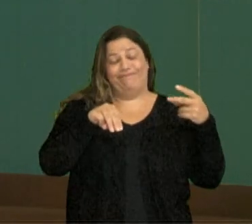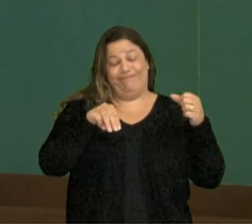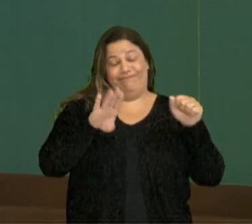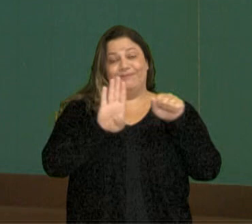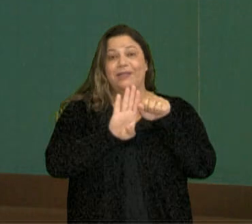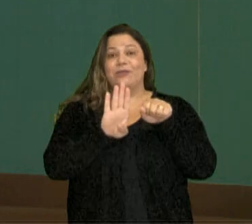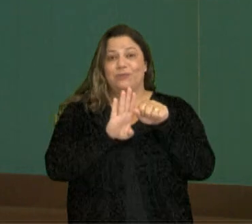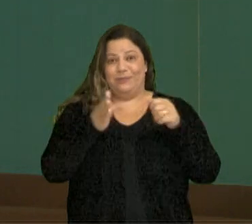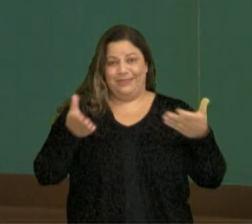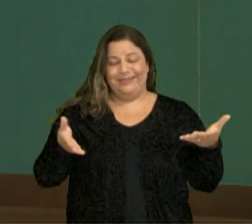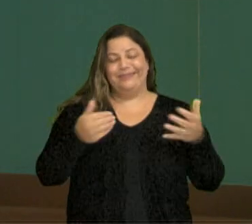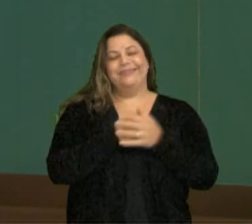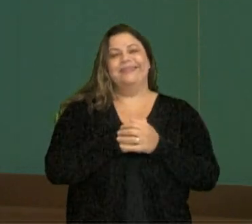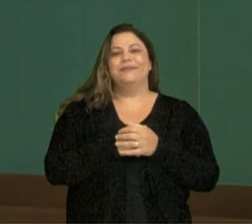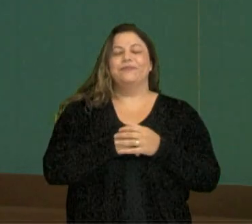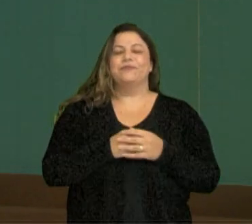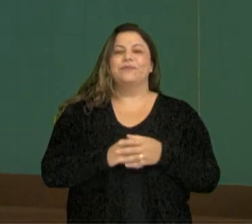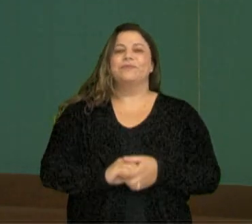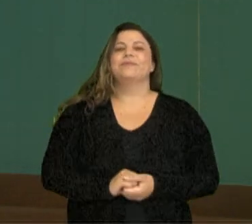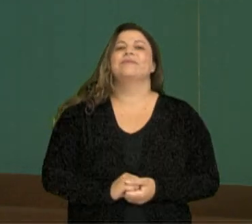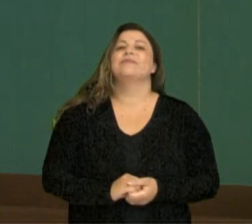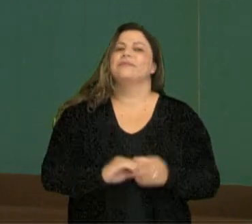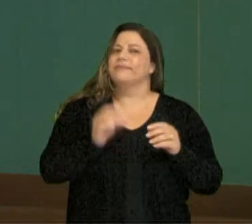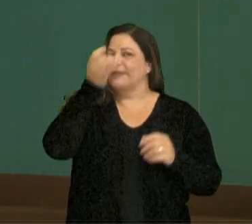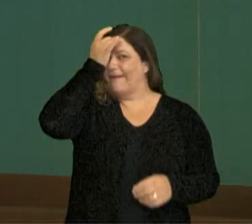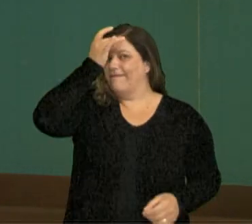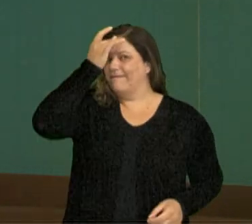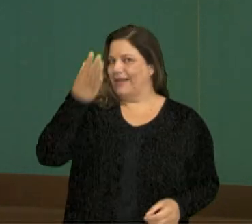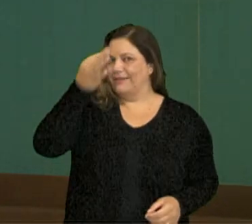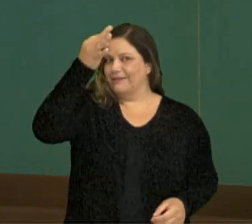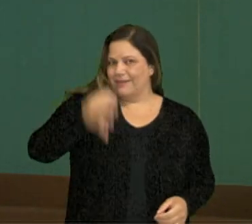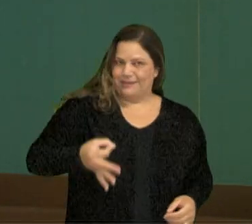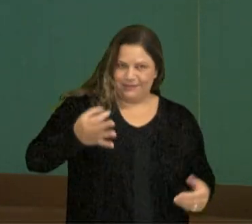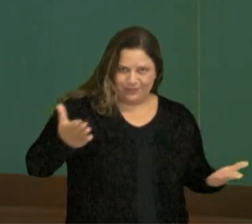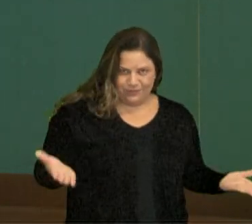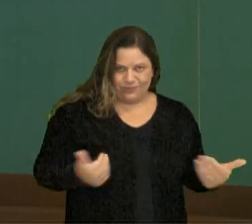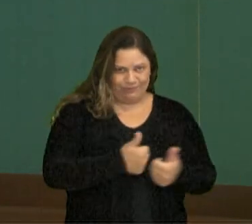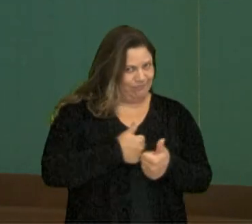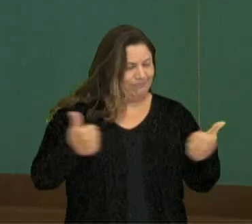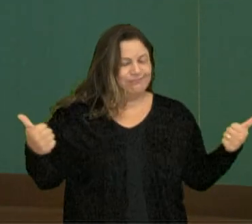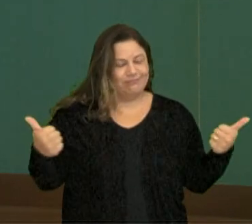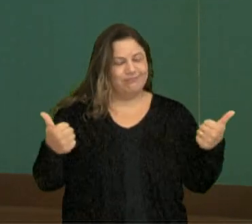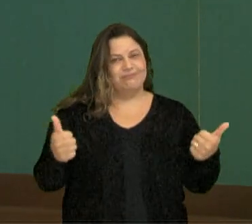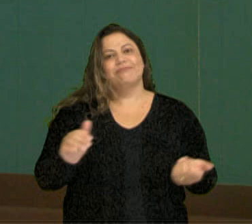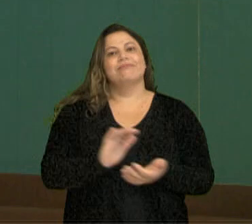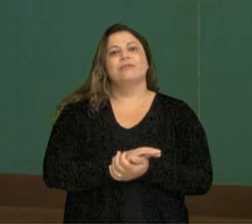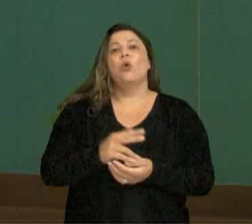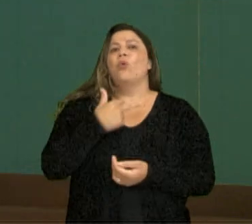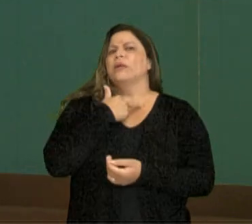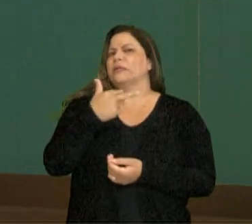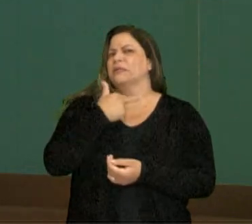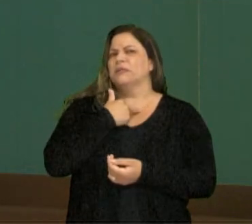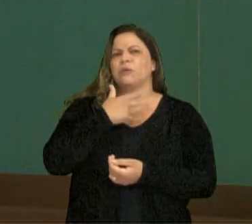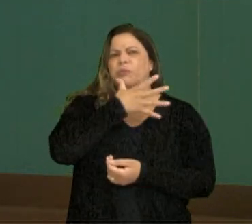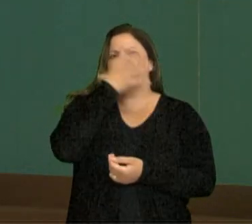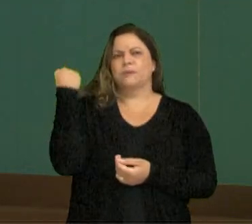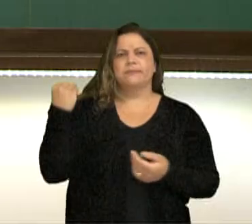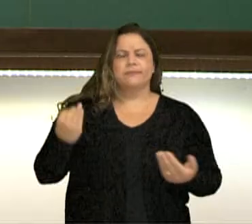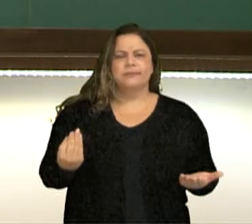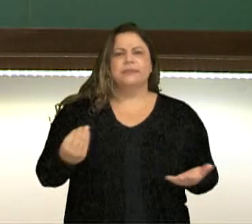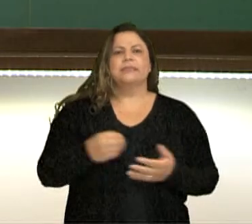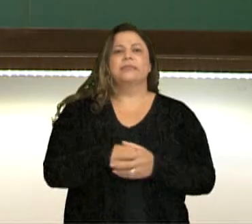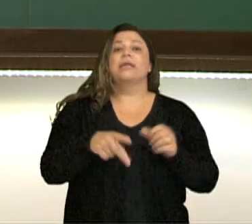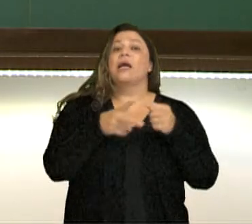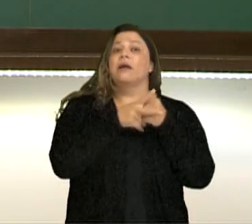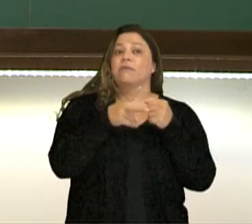sorriso, o sorriso, ok? Tranquilo? Acertou? Ótimo! Então, o que a gente não pode esquecer?